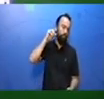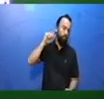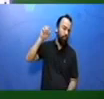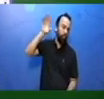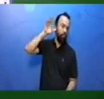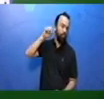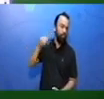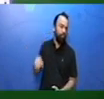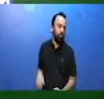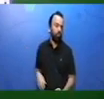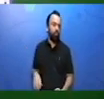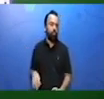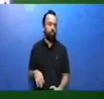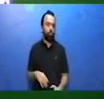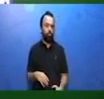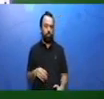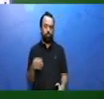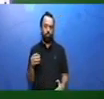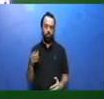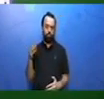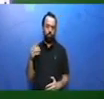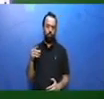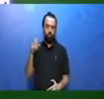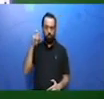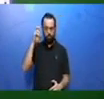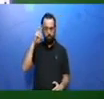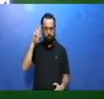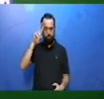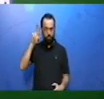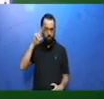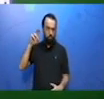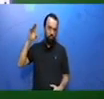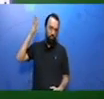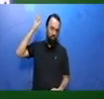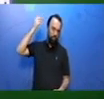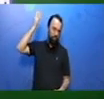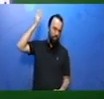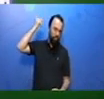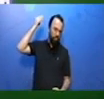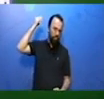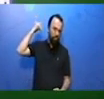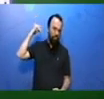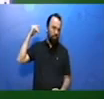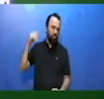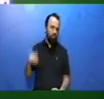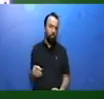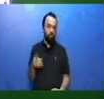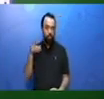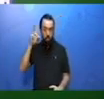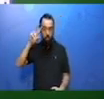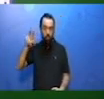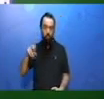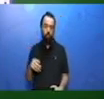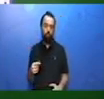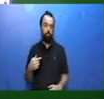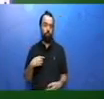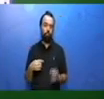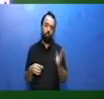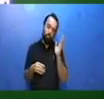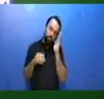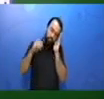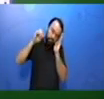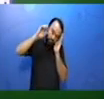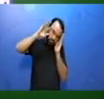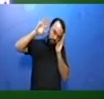mortas, remanescentes de um passado há muito tempo desaparecido. Lembrei-me então do meu sonho. Durante